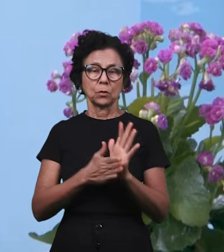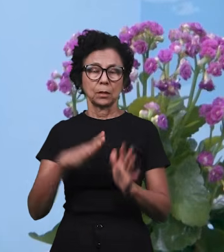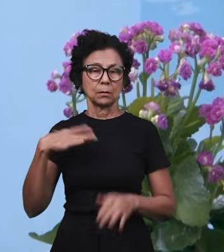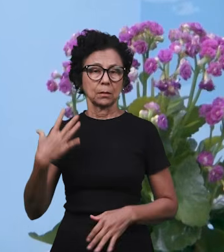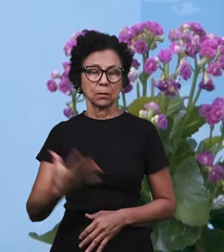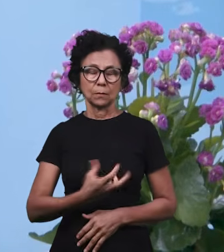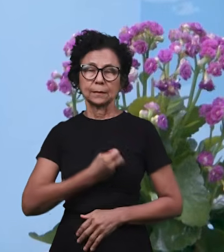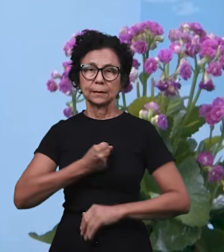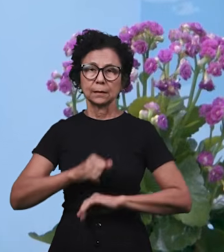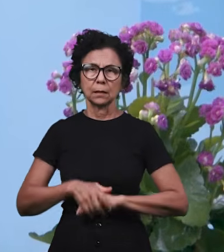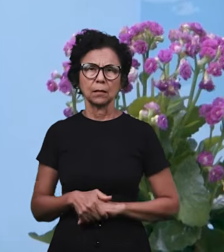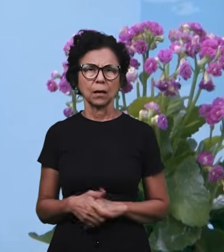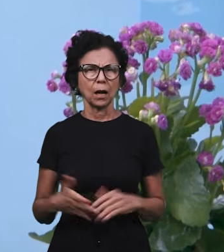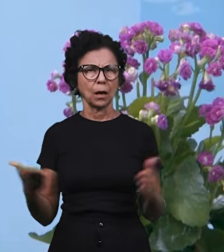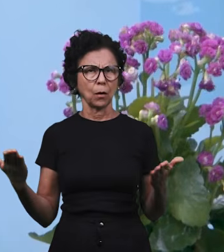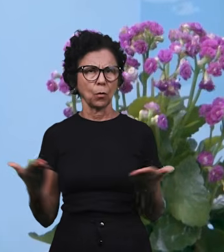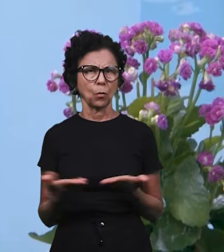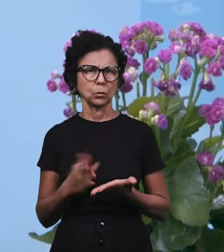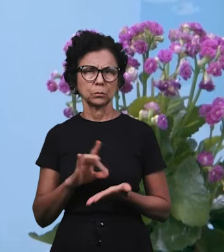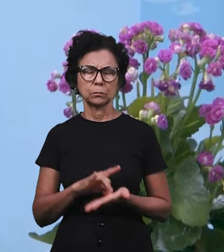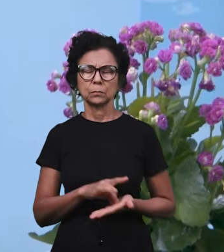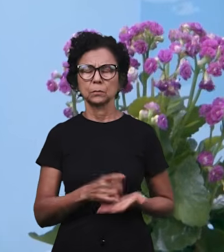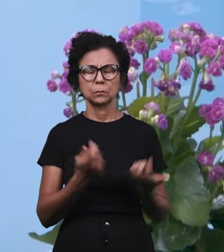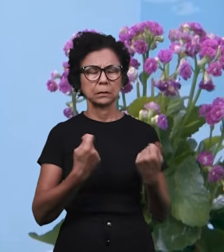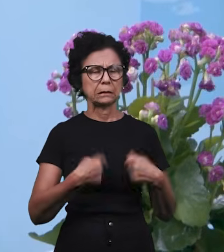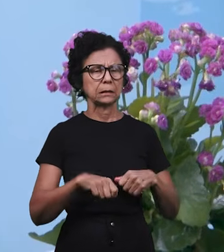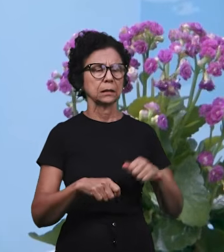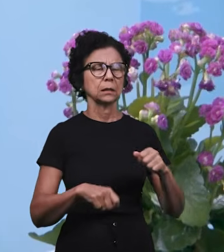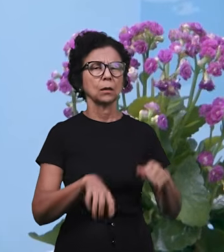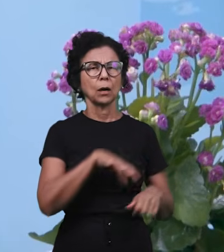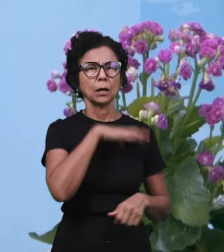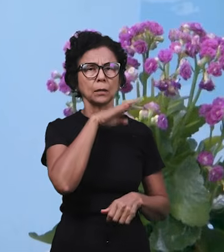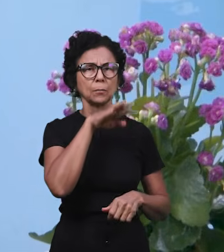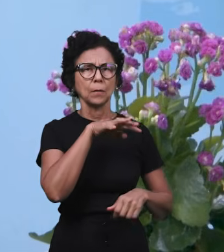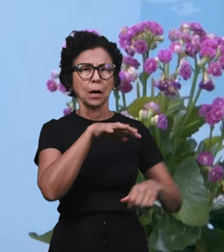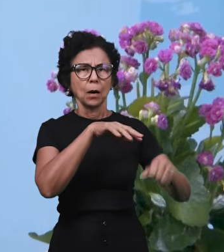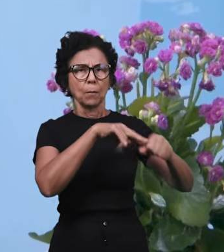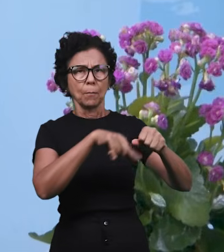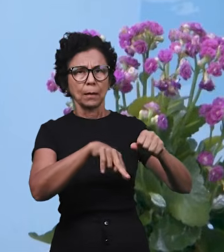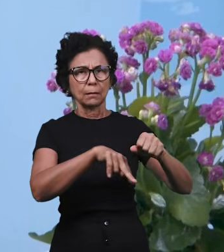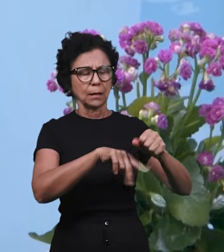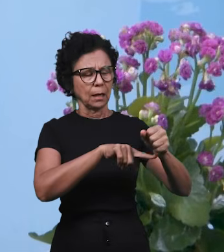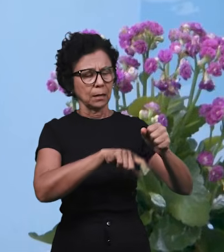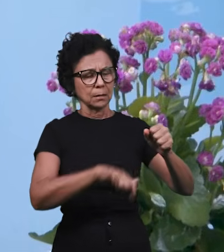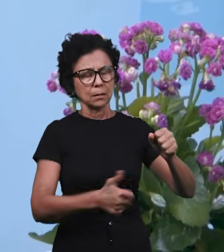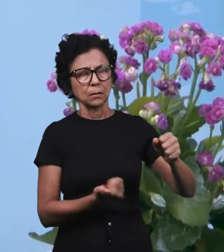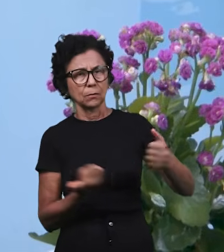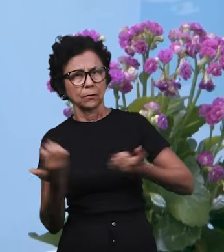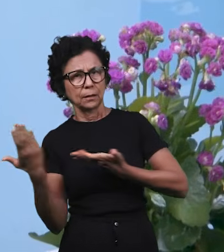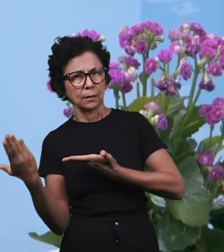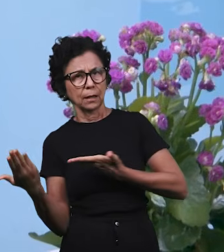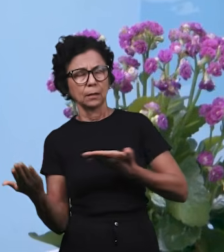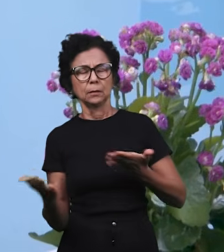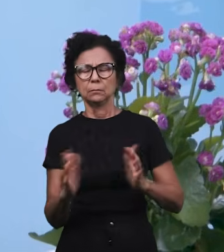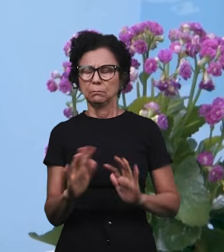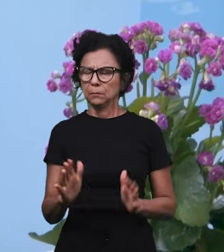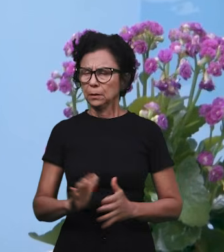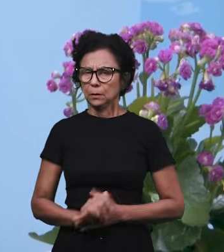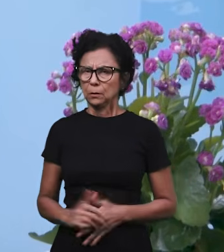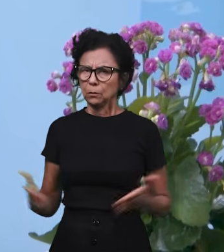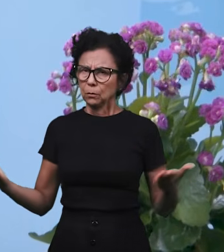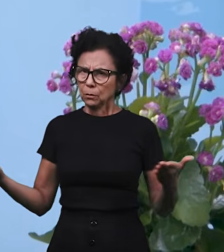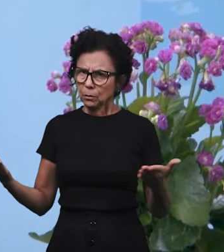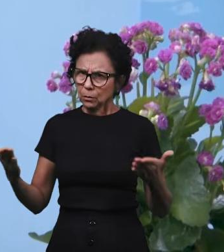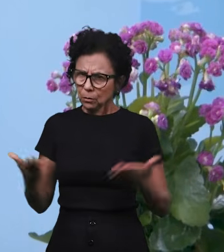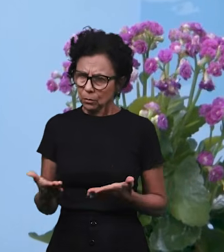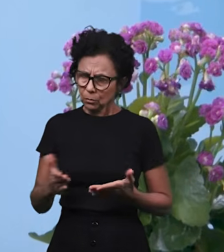sacrificar o cordeiro, matar o cordeiro. Então é só nós orarmos ao Senhor, clamarmos ao Senhor a qualquer momento, porque